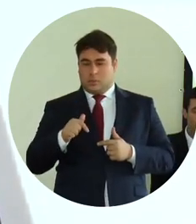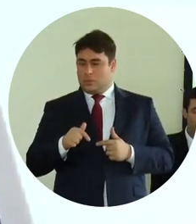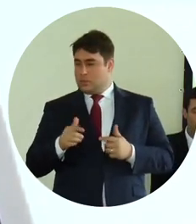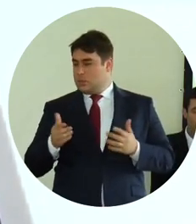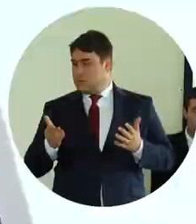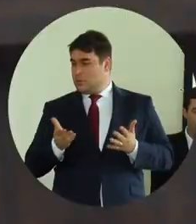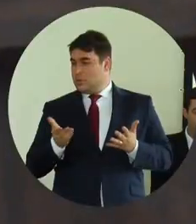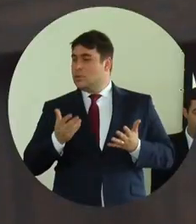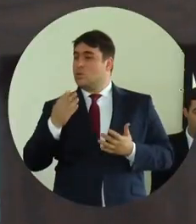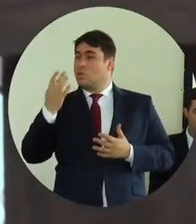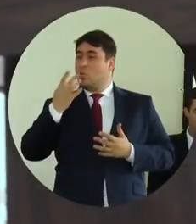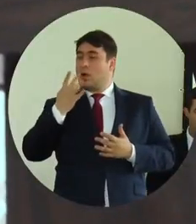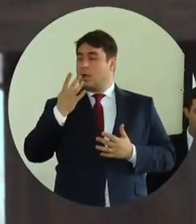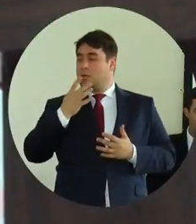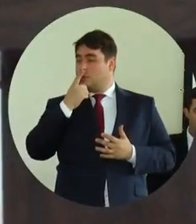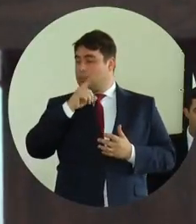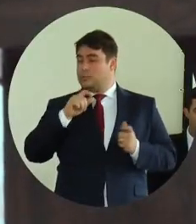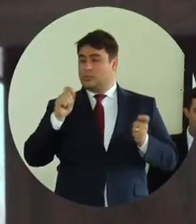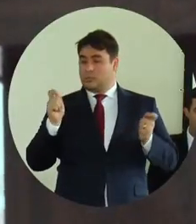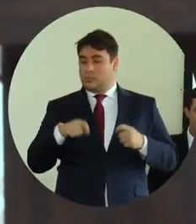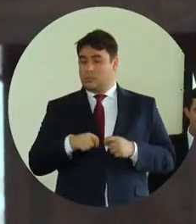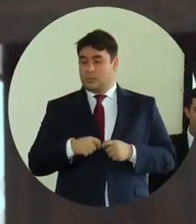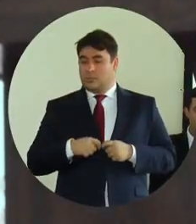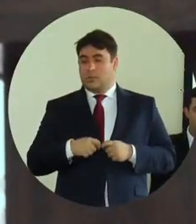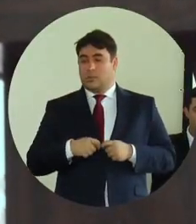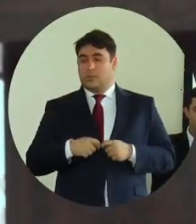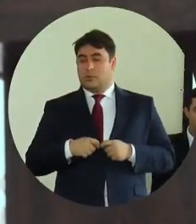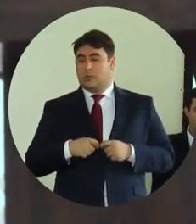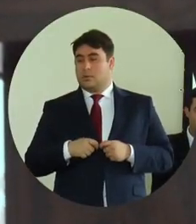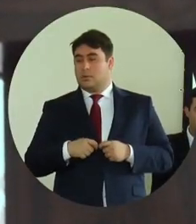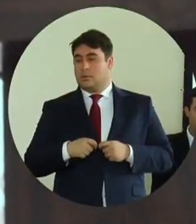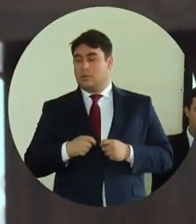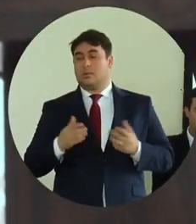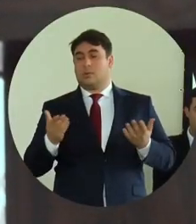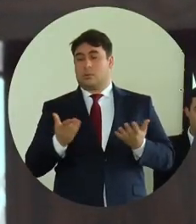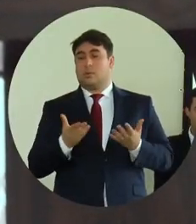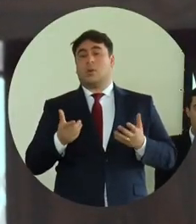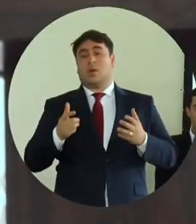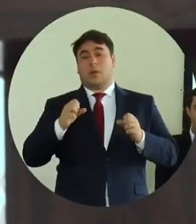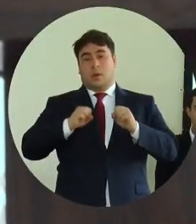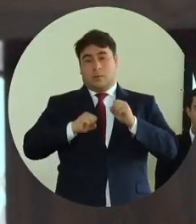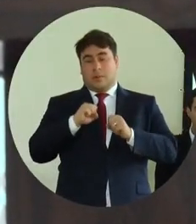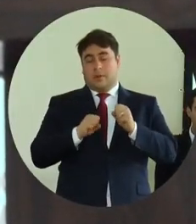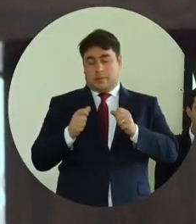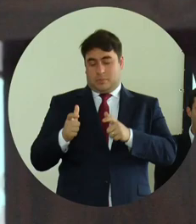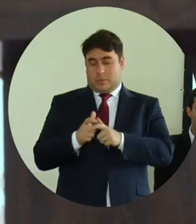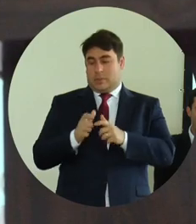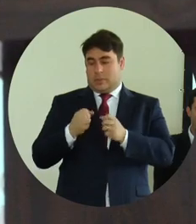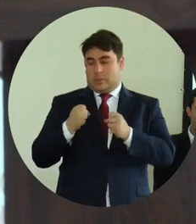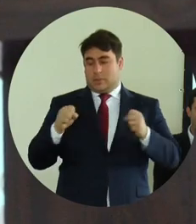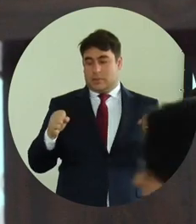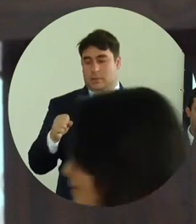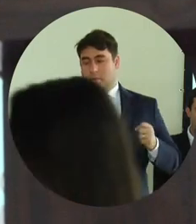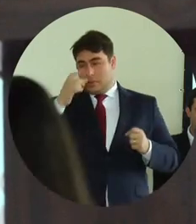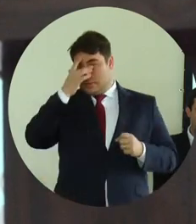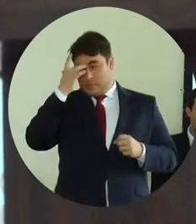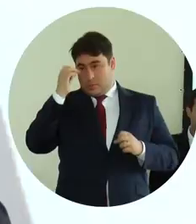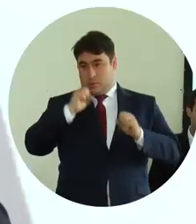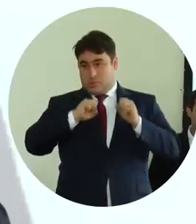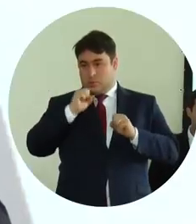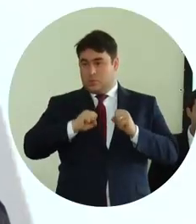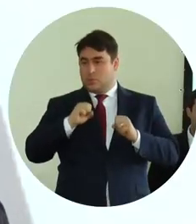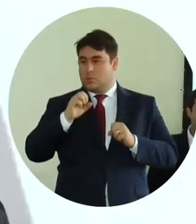premia 4 categorias: micro, pequenas e médias empresas, empreendedores com